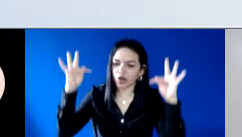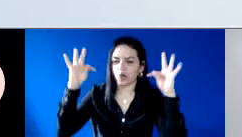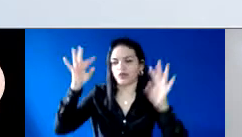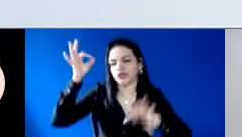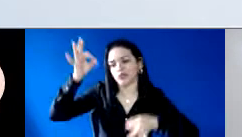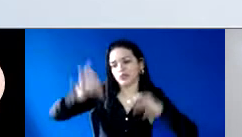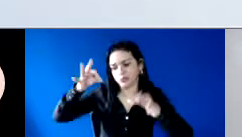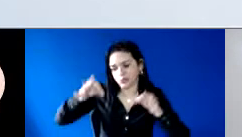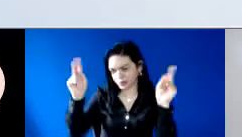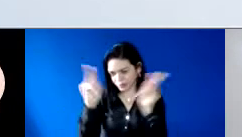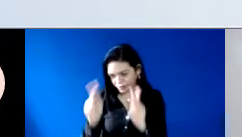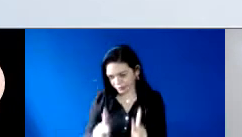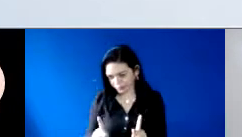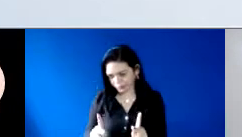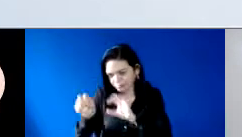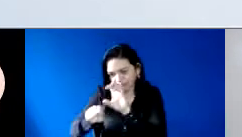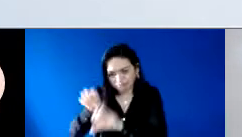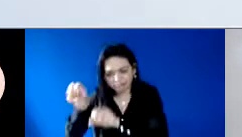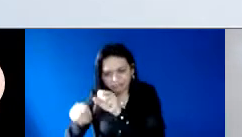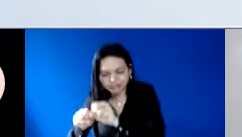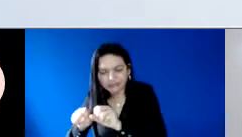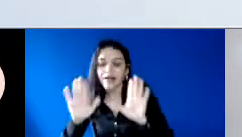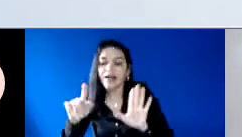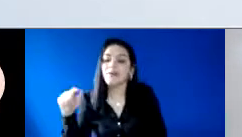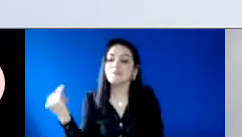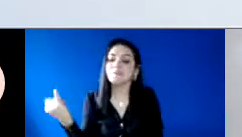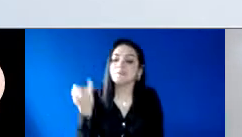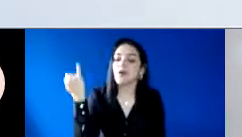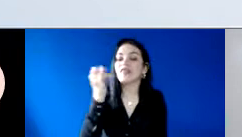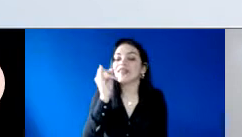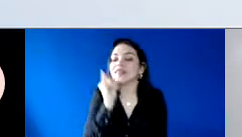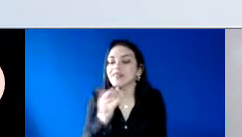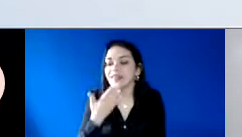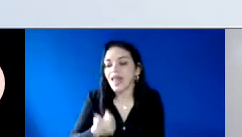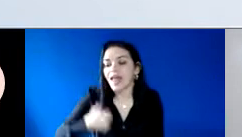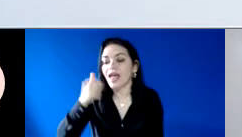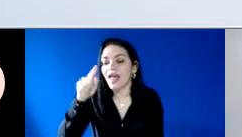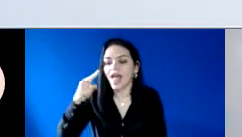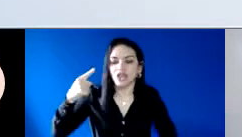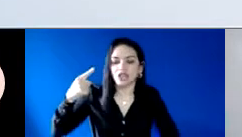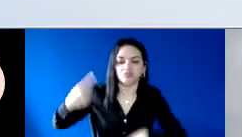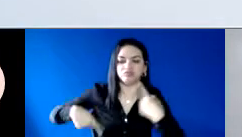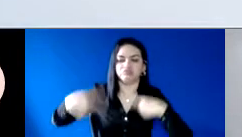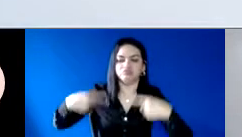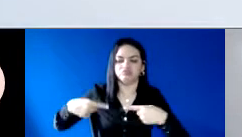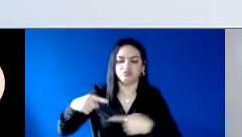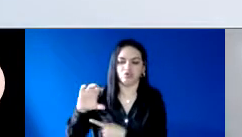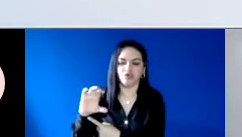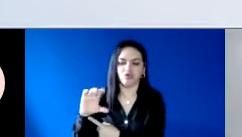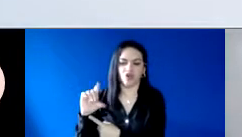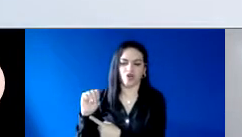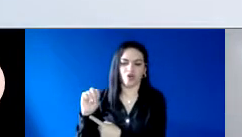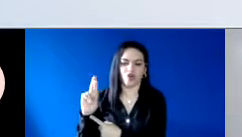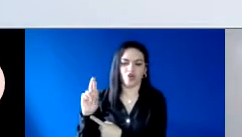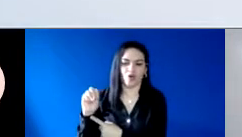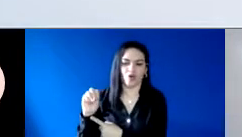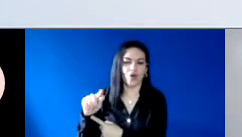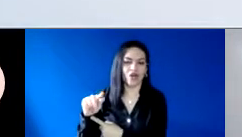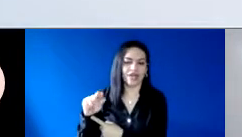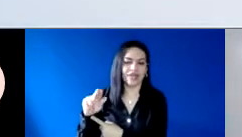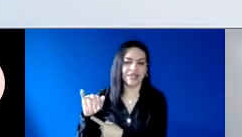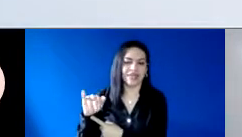paz. Então, é importante a gente ver isso. E o melhor exemplo disso foi essa disputa cloroquinista que nós tivemos